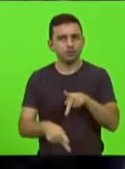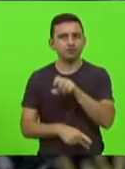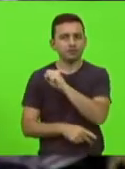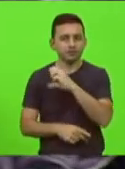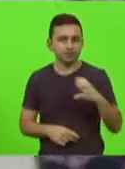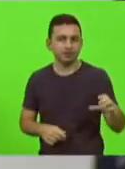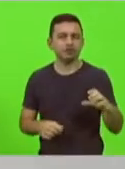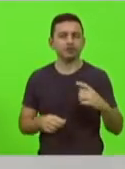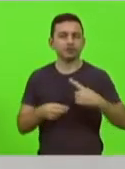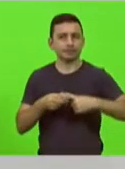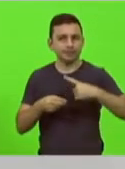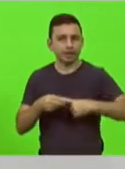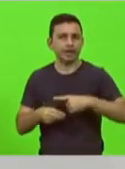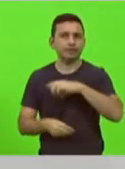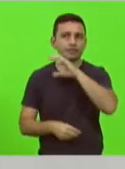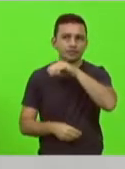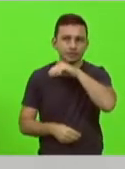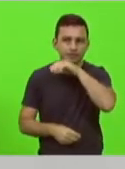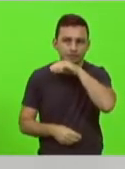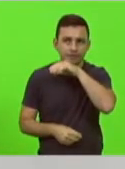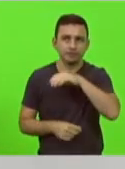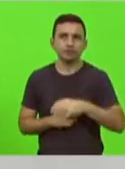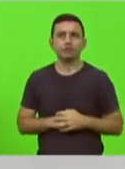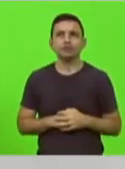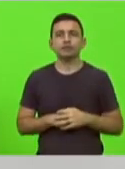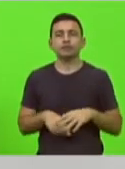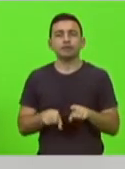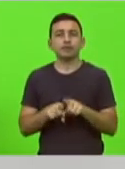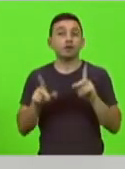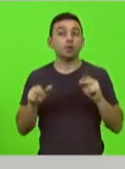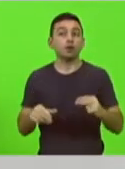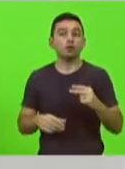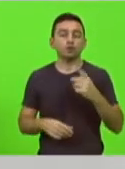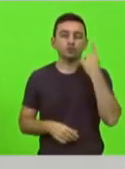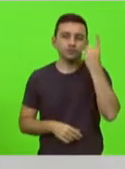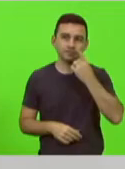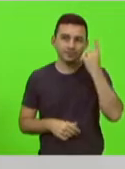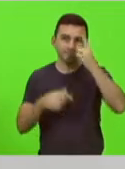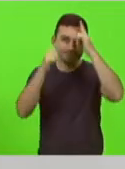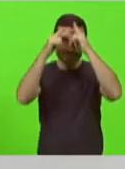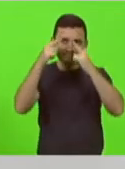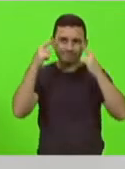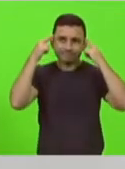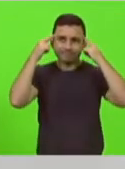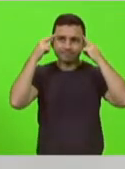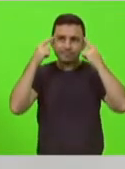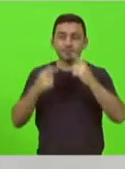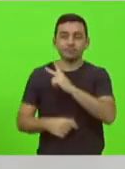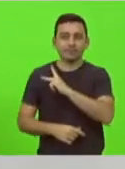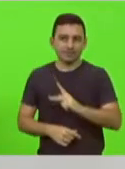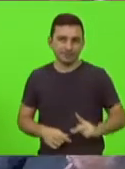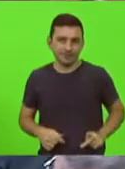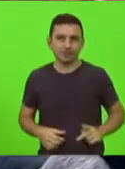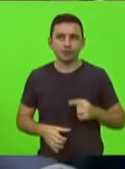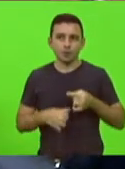Concórdia, a mesma coisa que faz o nosso deputado Neudi Sareta, presidente da Comissão de